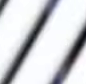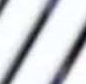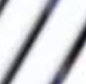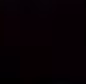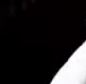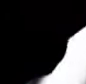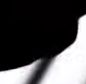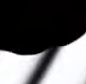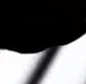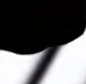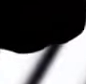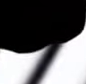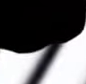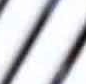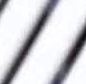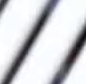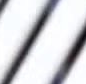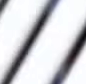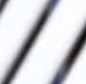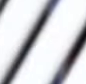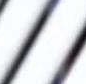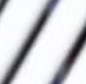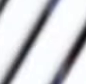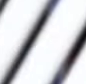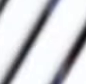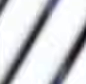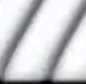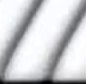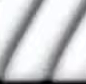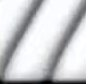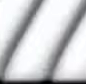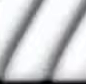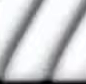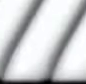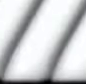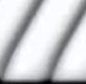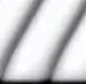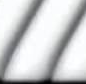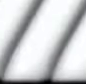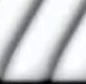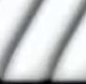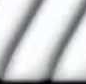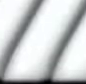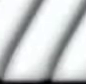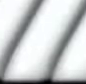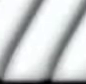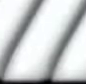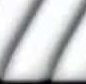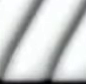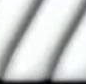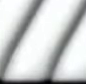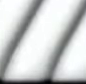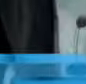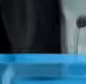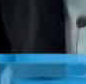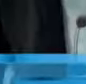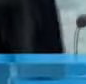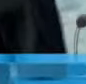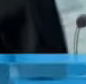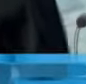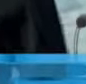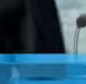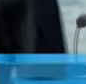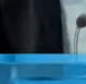E o tema é obras. Com a palavra, João Pedreiro. Eu prometo a todos os ouvintes que minha obra é a obra mais barata da cidade.